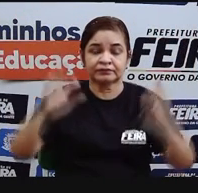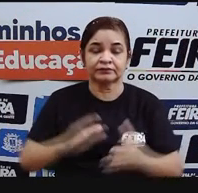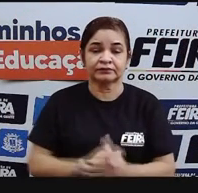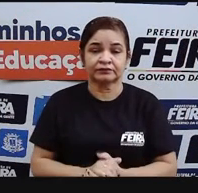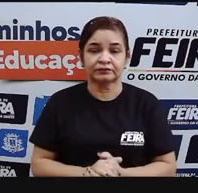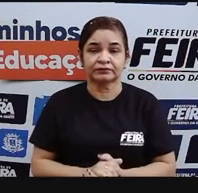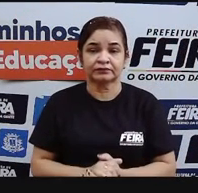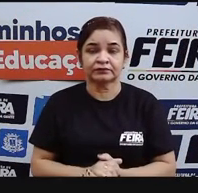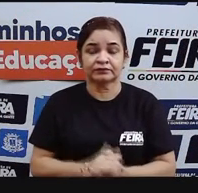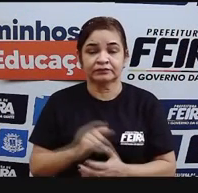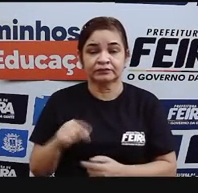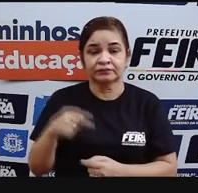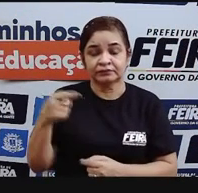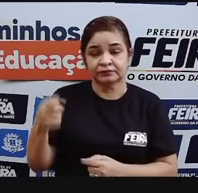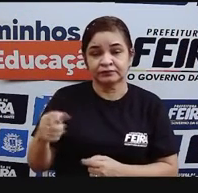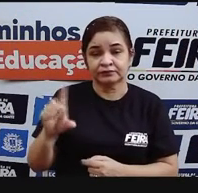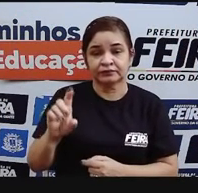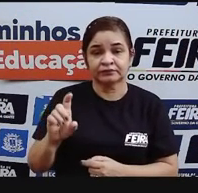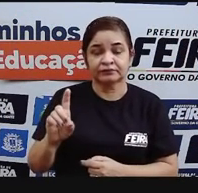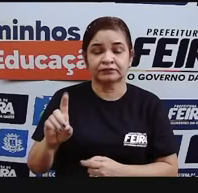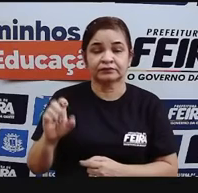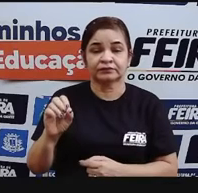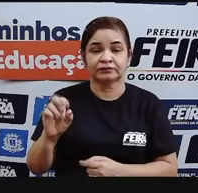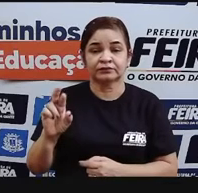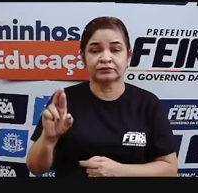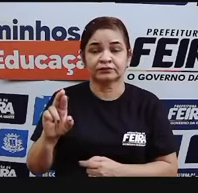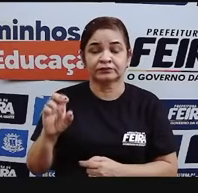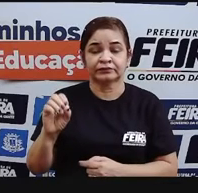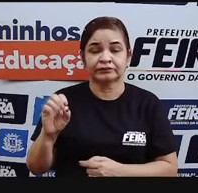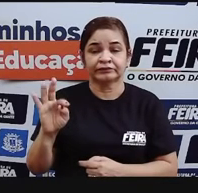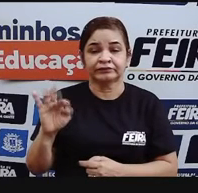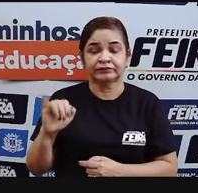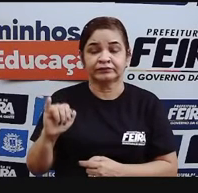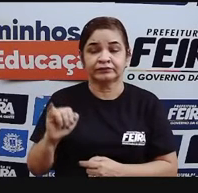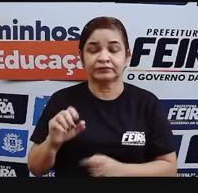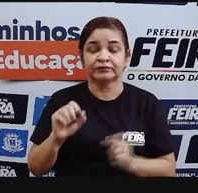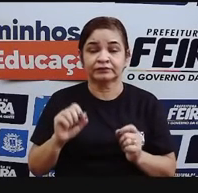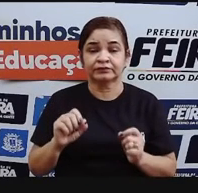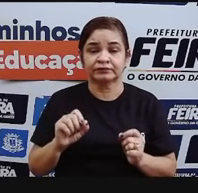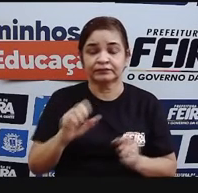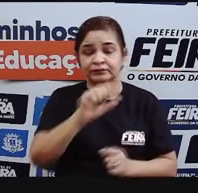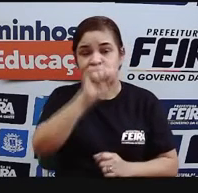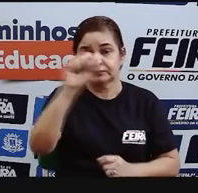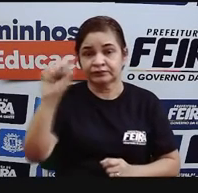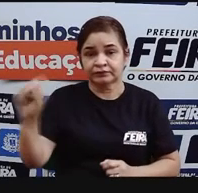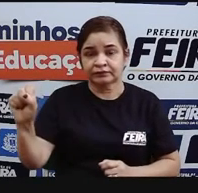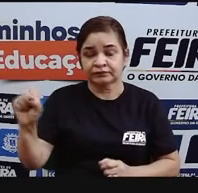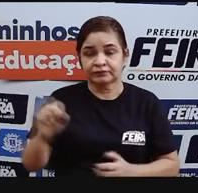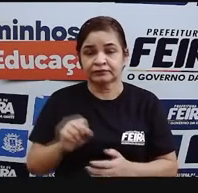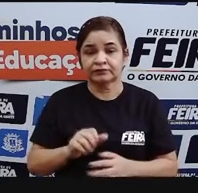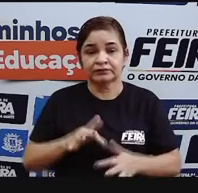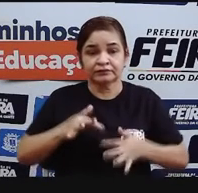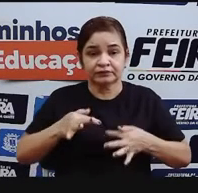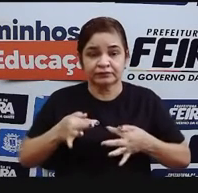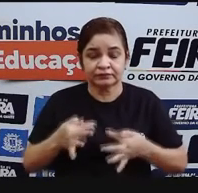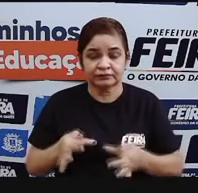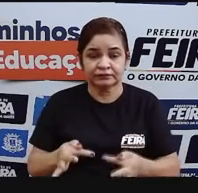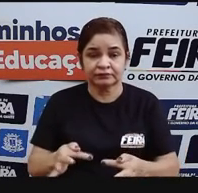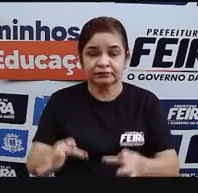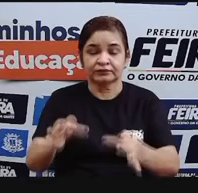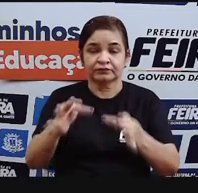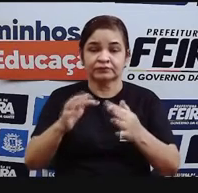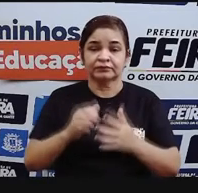A Dorothy Vaughan, ela era uma supervisora do setor de informática